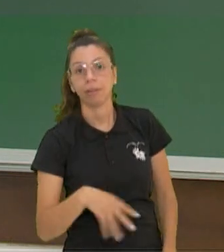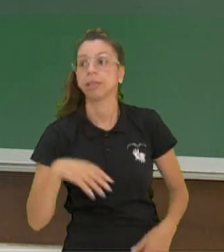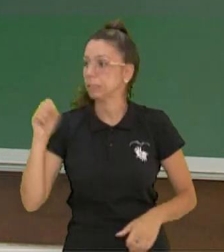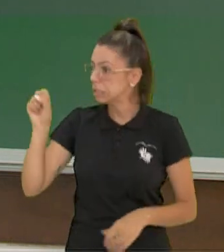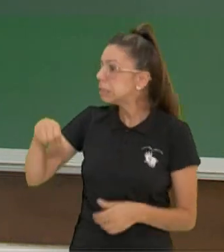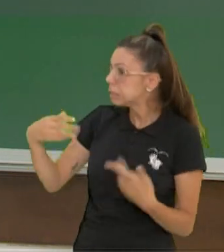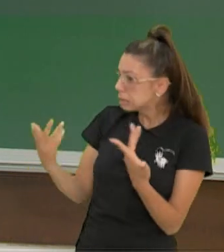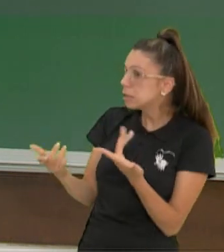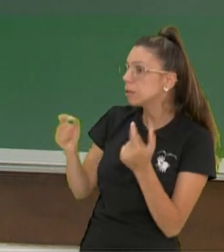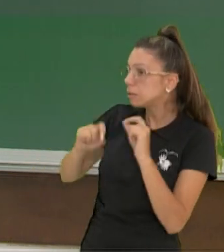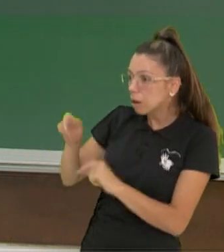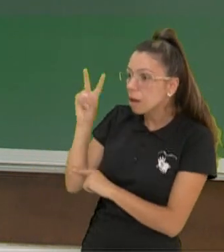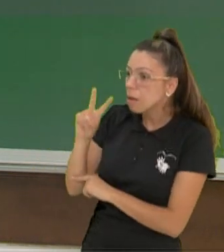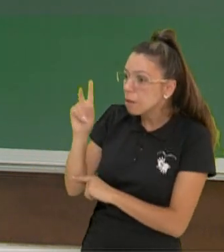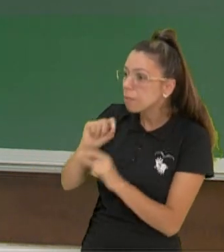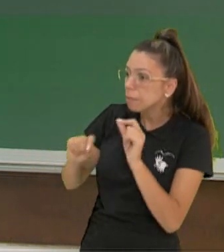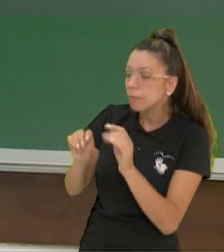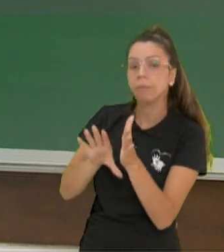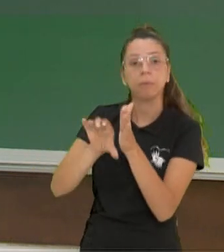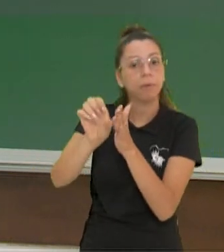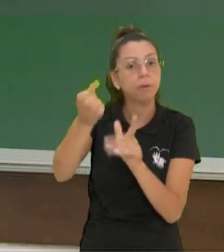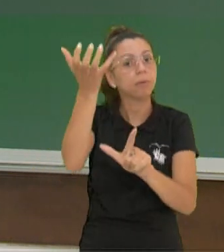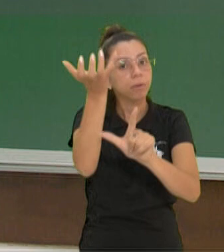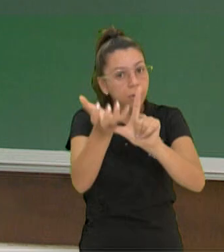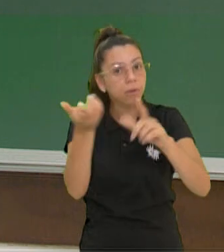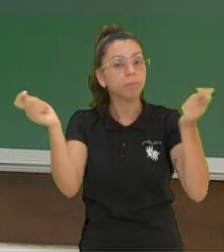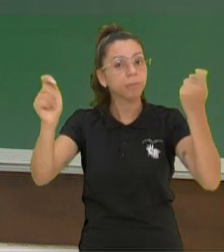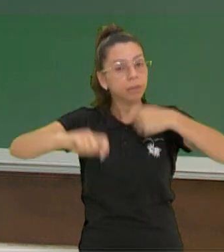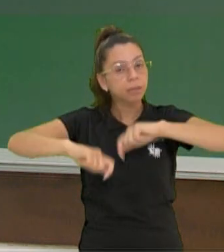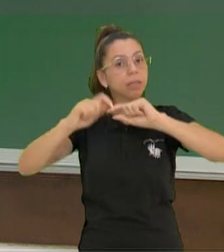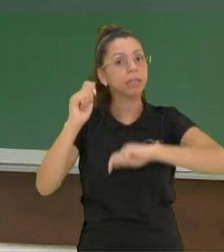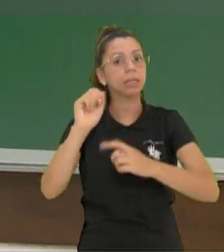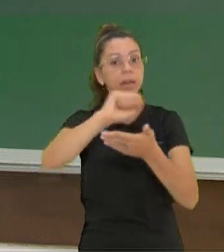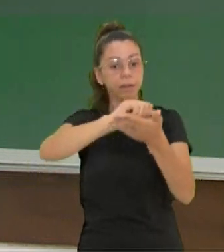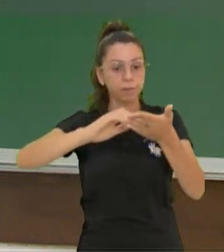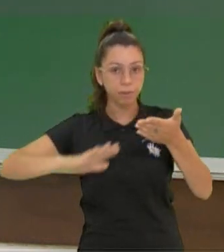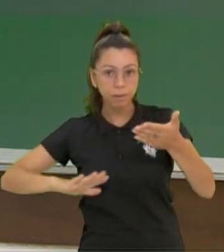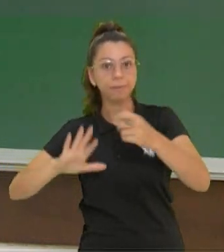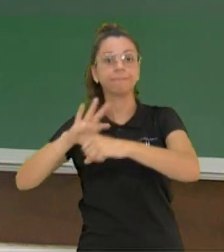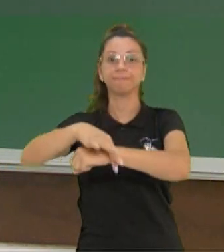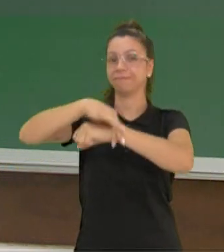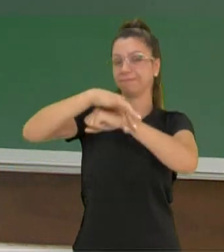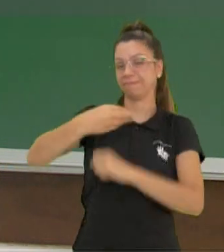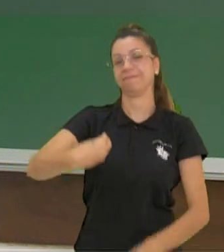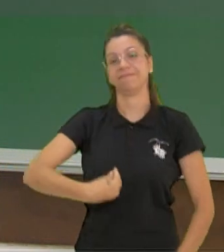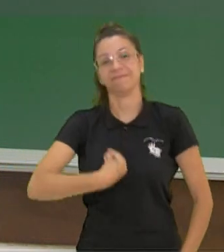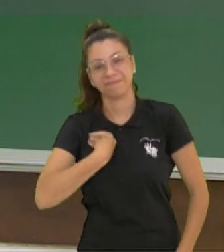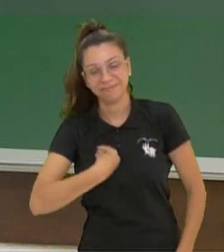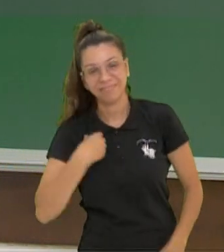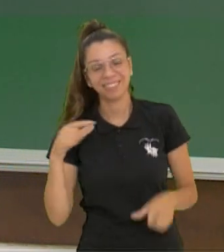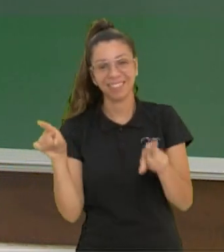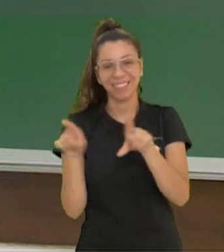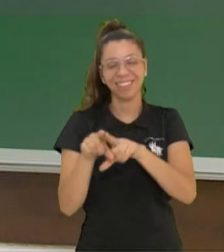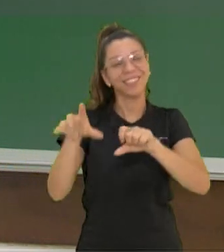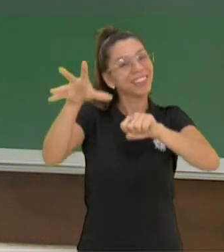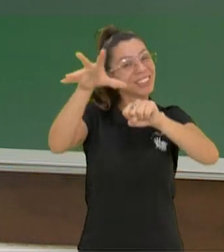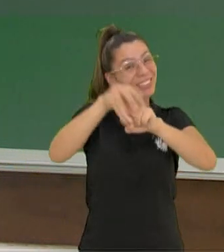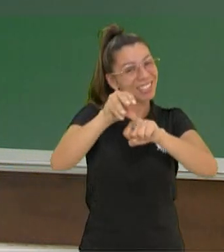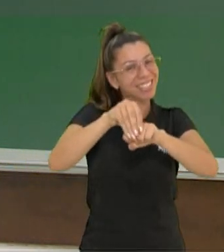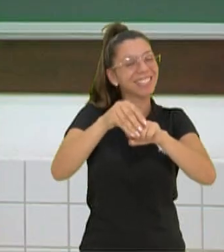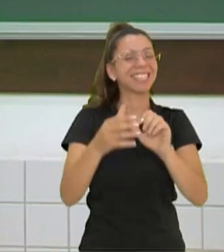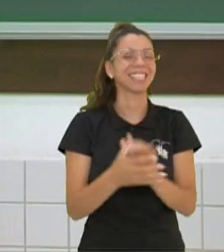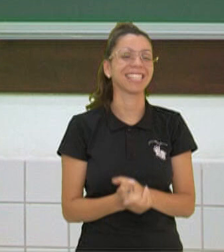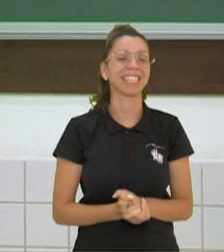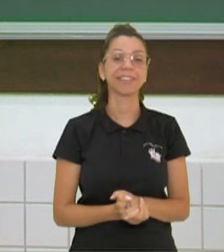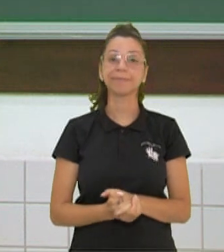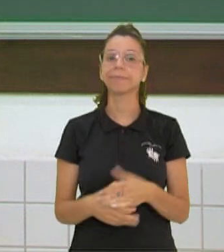né? Lembrar do Classroom, que tem as atividades que valem presença e conhecimento.